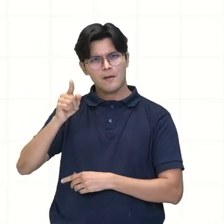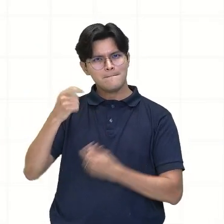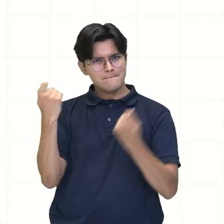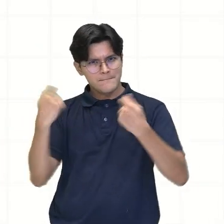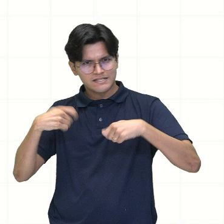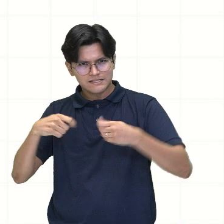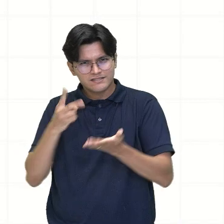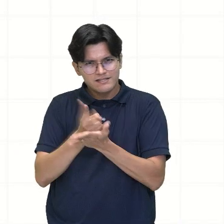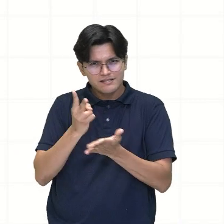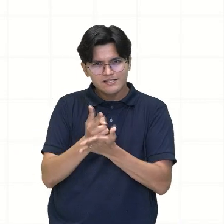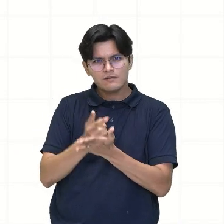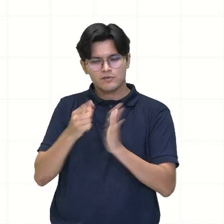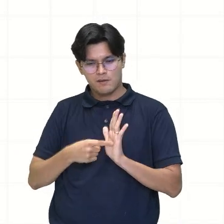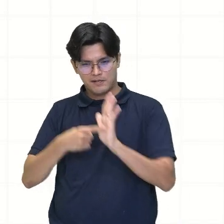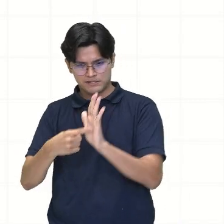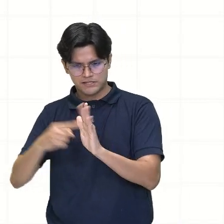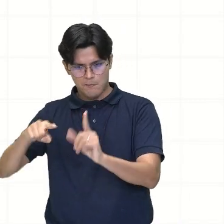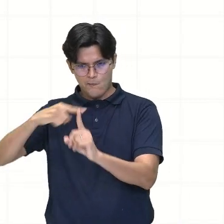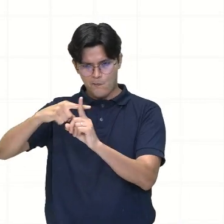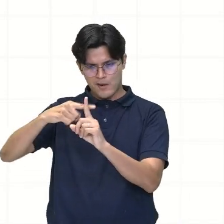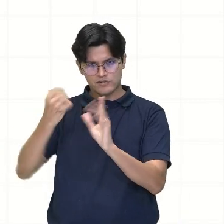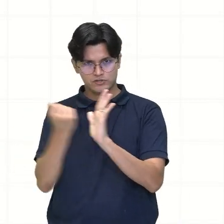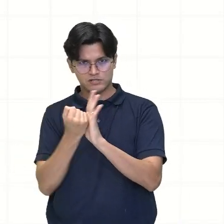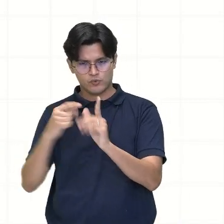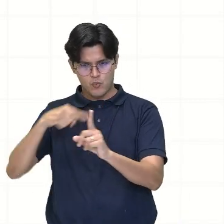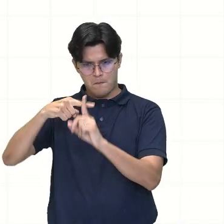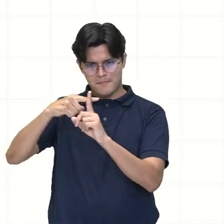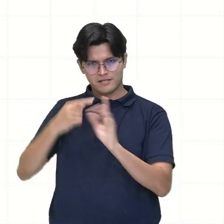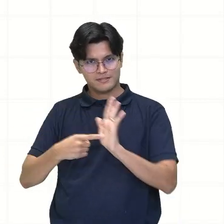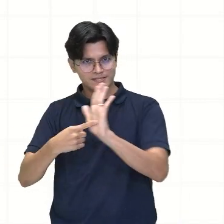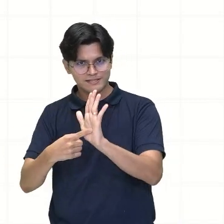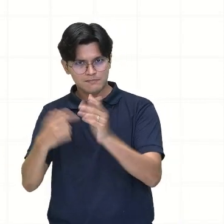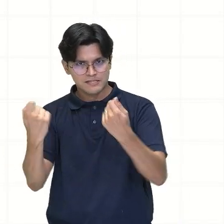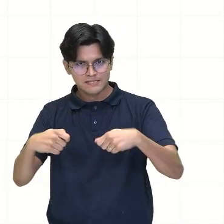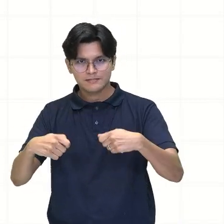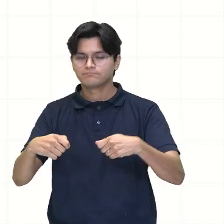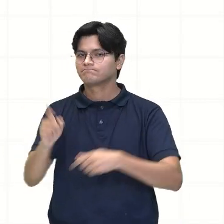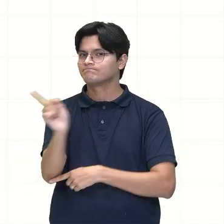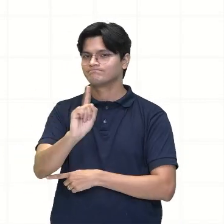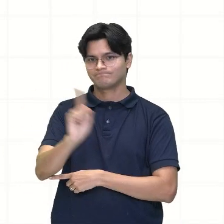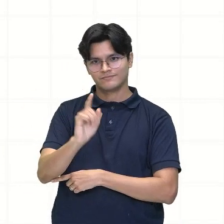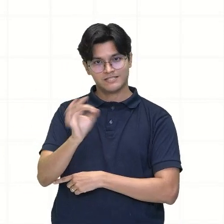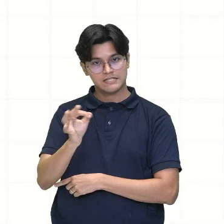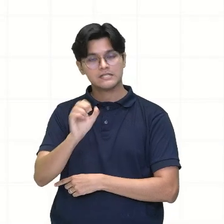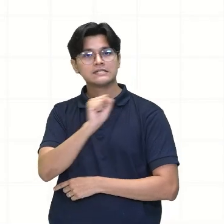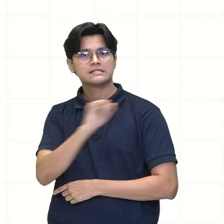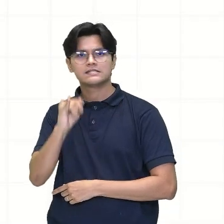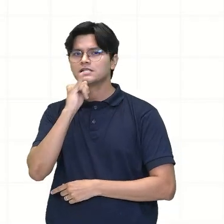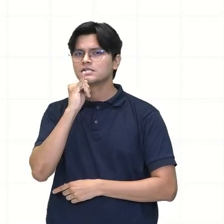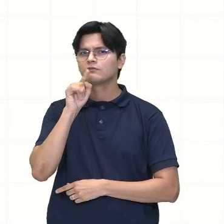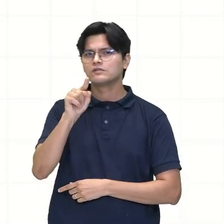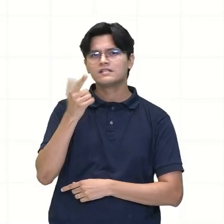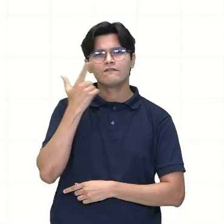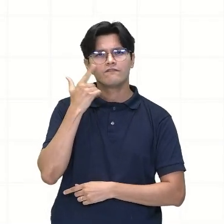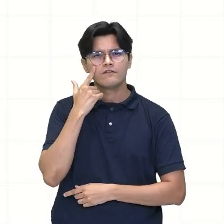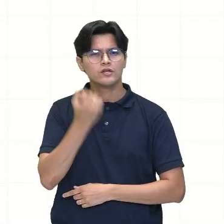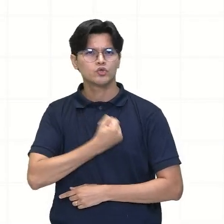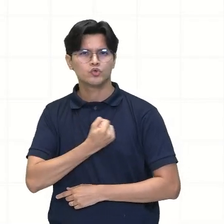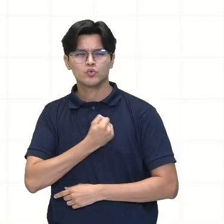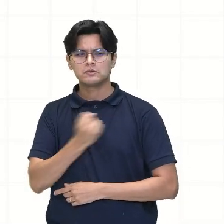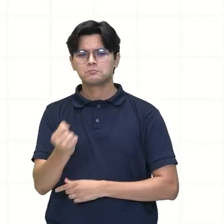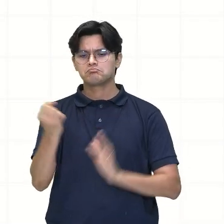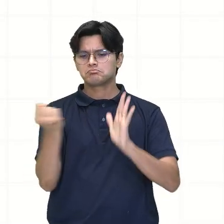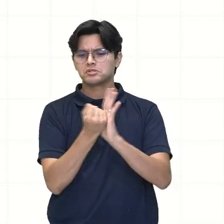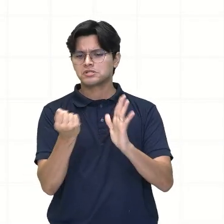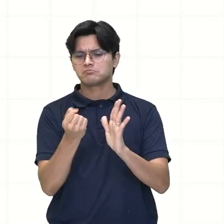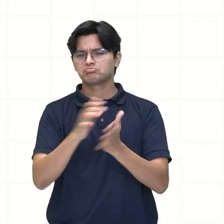apareça, tá bom? Então, se você vê um número sem nenhum sinal, automaticamente você já tem que